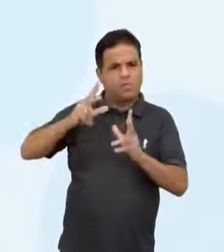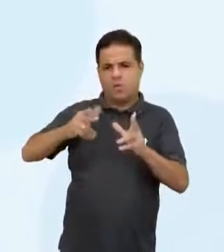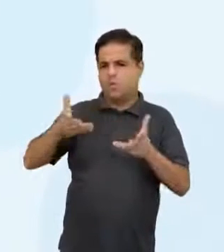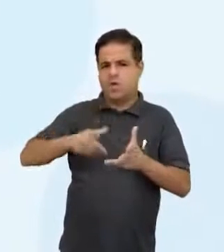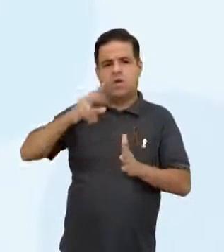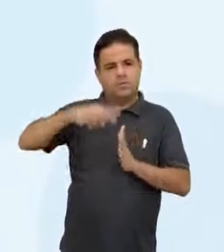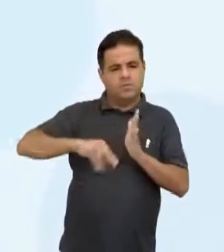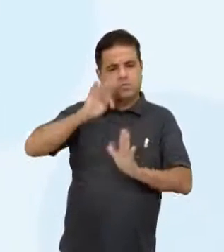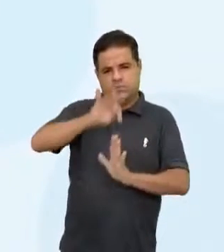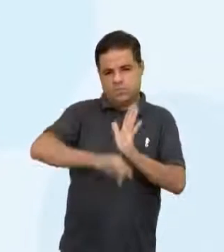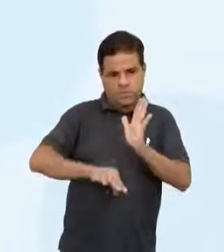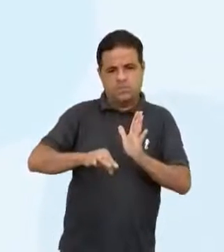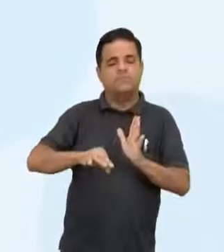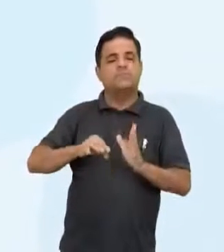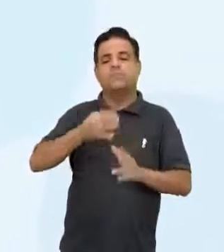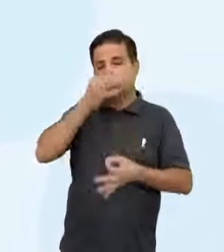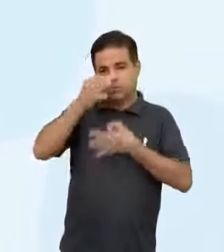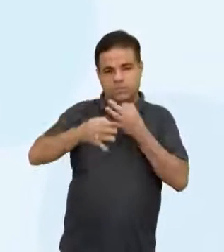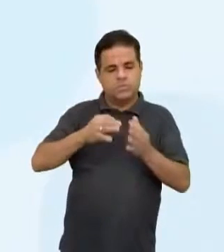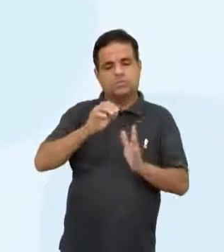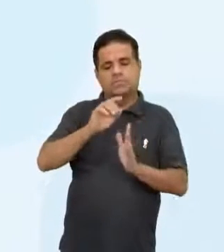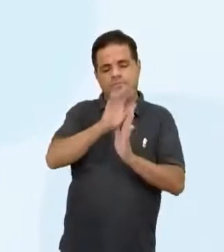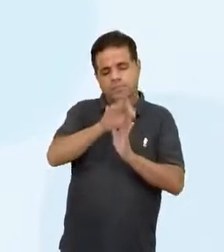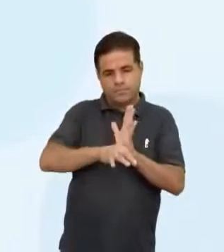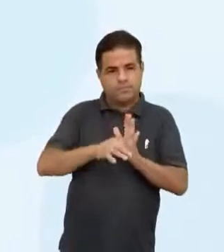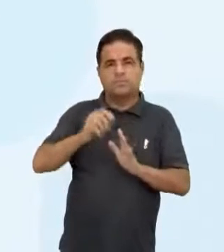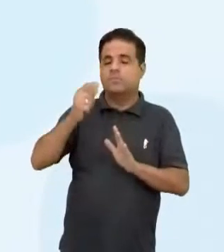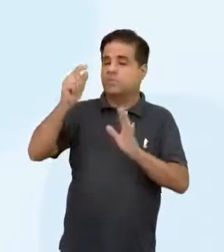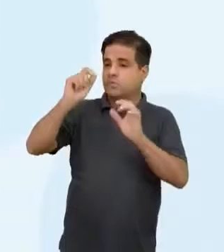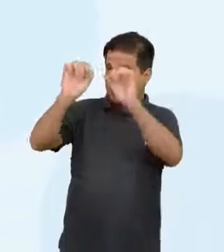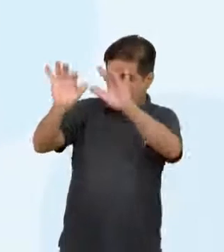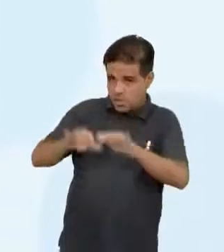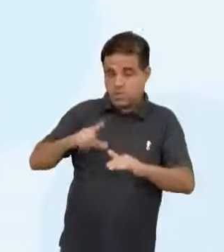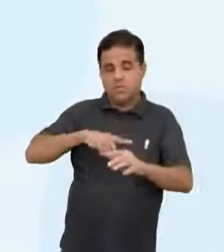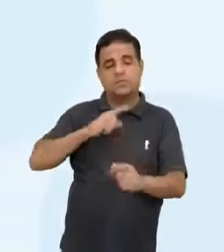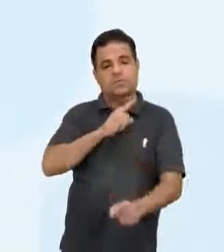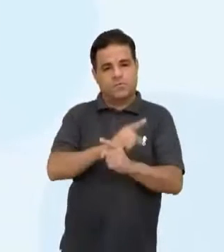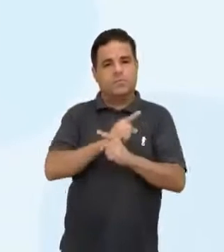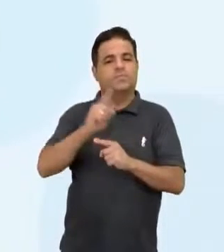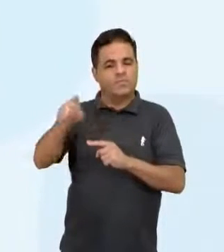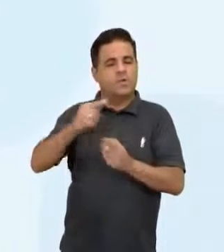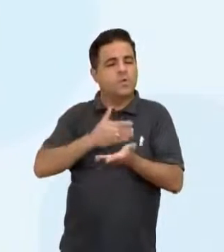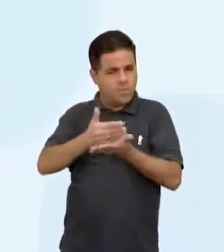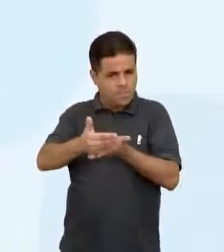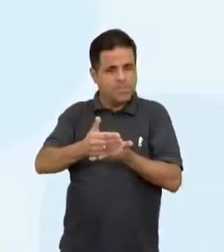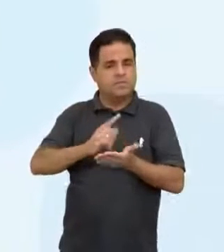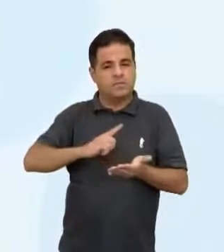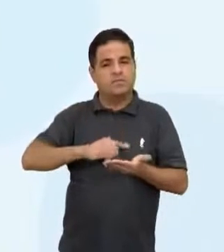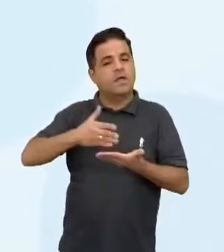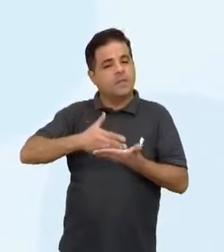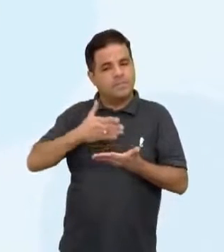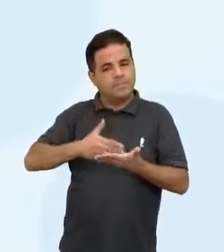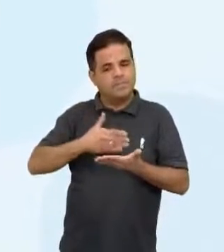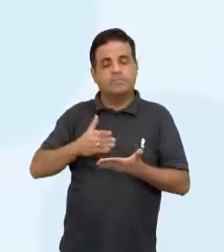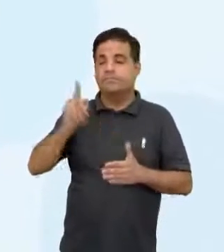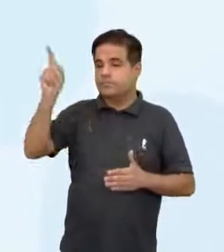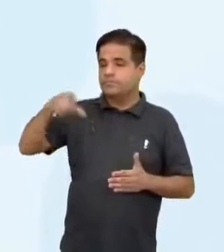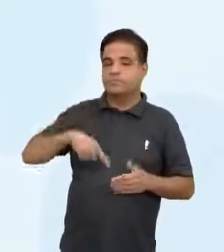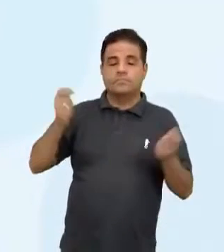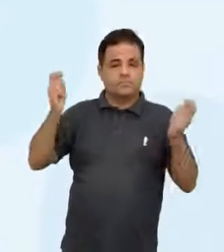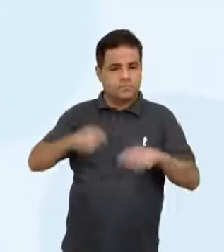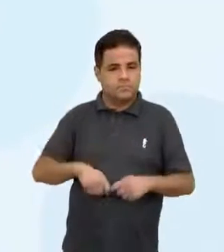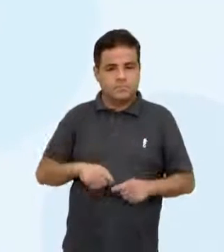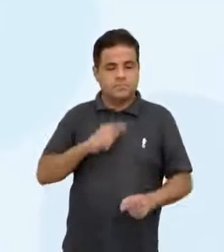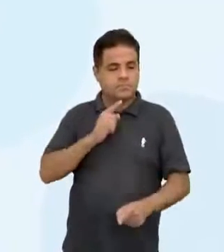do texto, do artigo de opinião e preencha o quadro que segue. Você vai encontrá-lo no comecinho, na página que não está adequada, mas você vai encontrar na